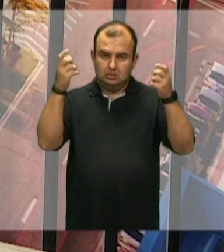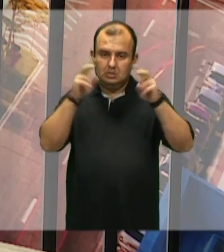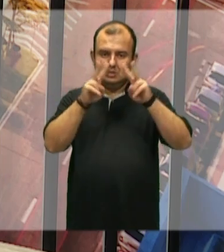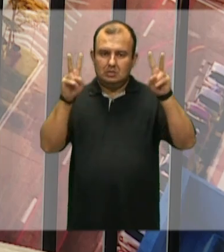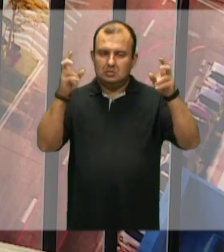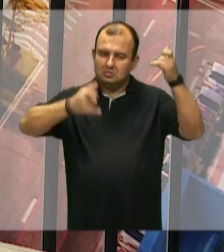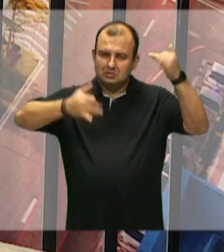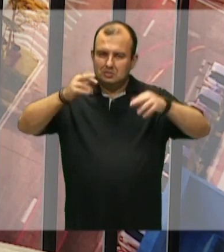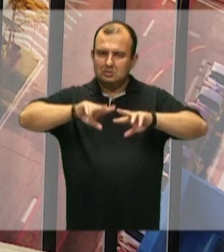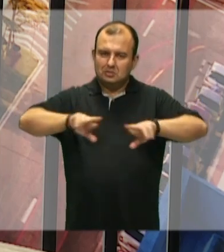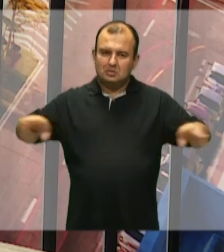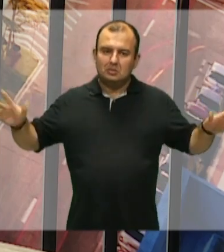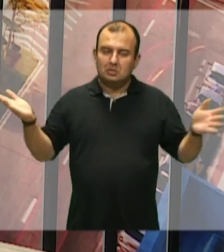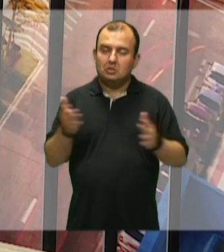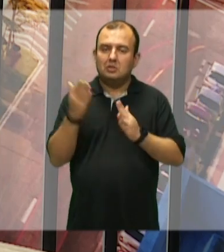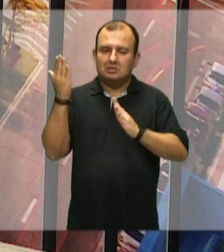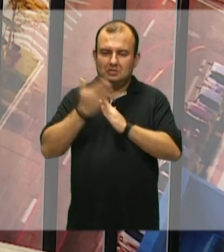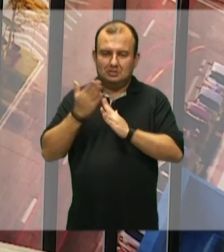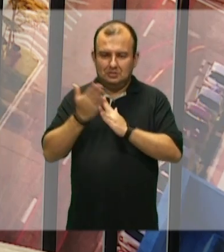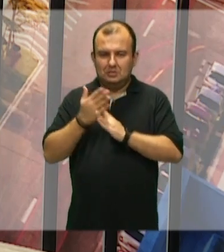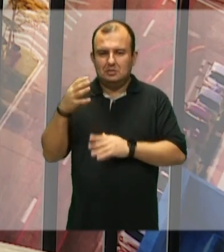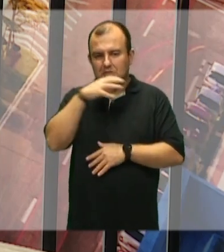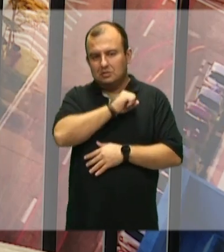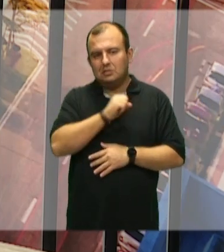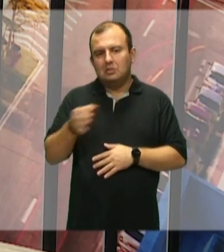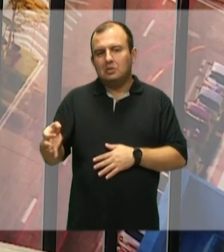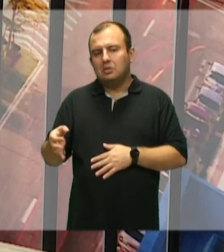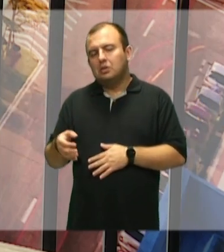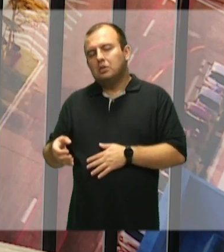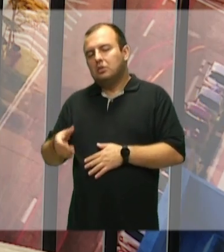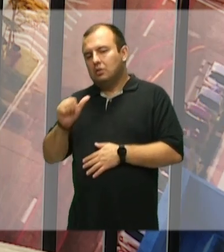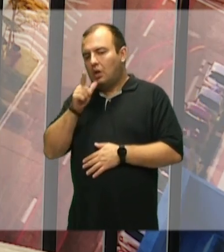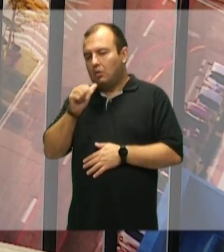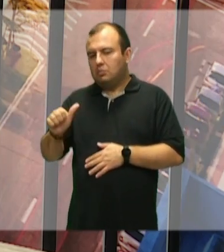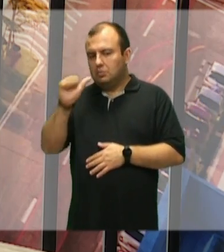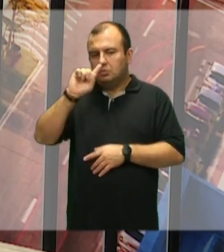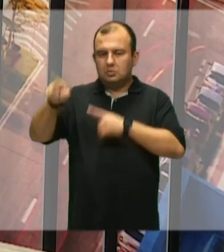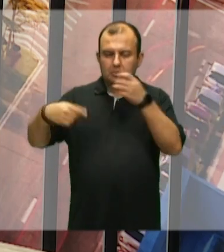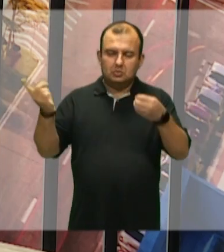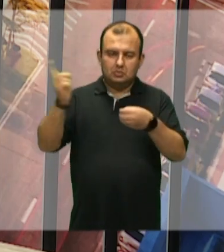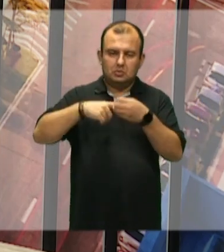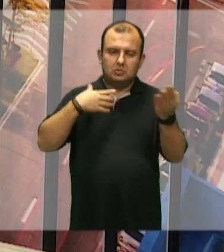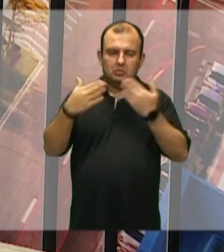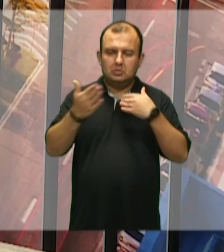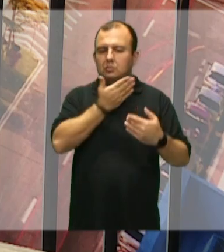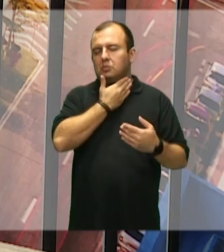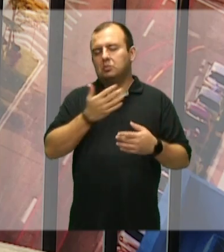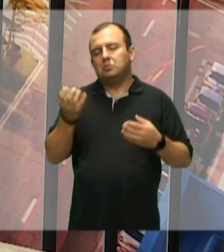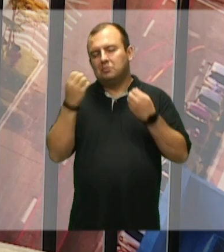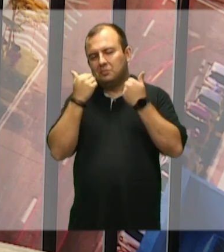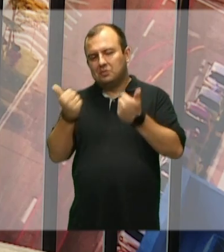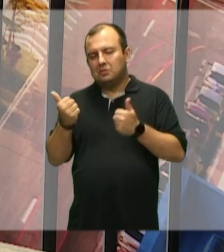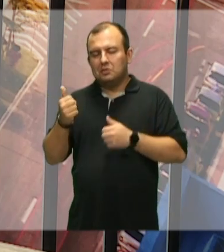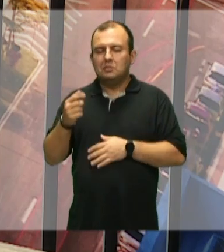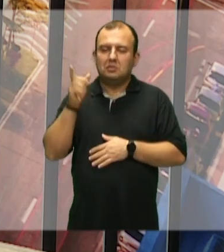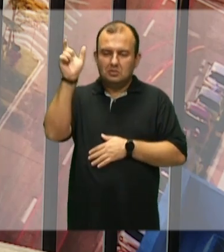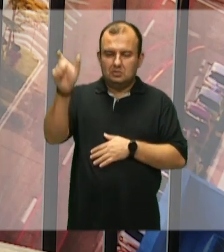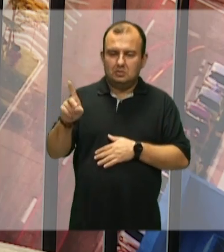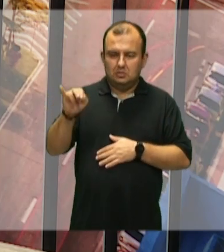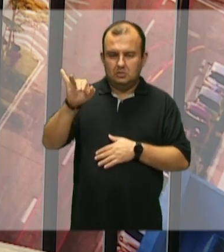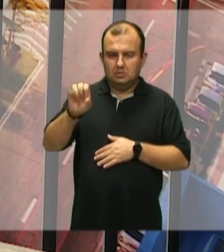para falar ainda, mas a gente vai fazer um pequeno intervalo, só tomar uma aguinha, na volta a gente continua esse papo gostoso aqui com a Denise da